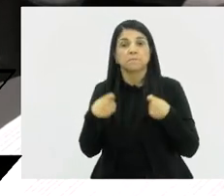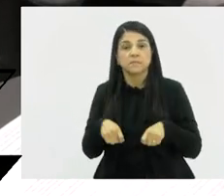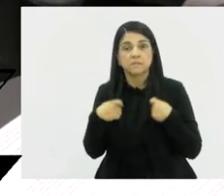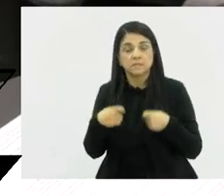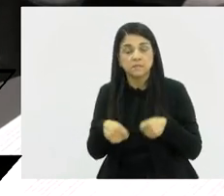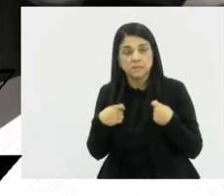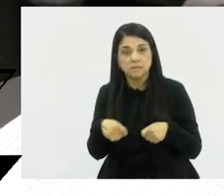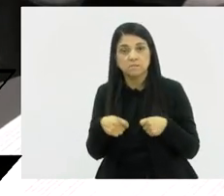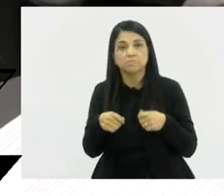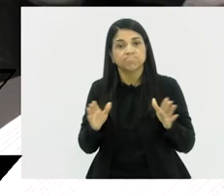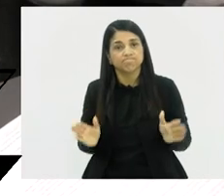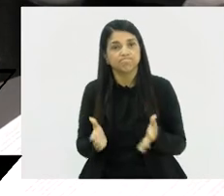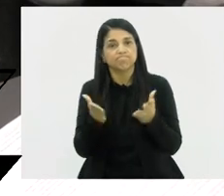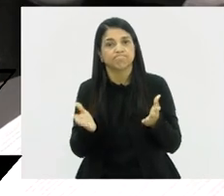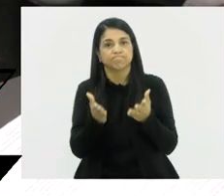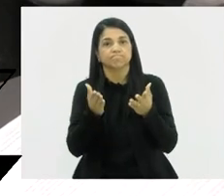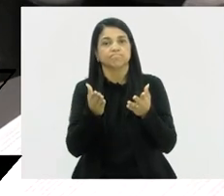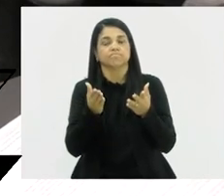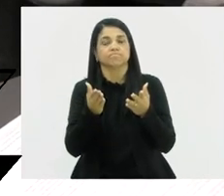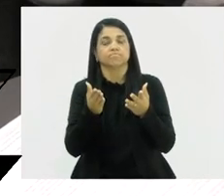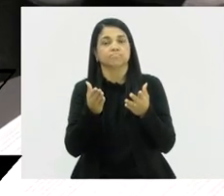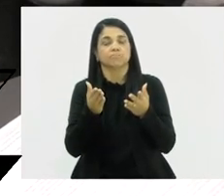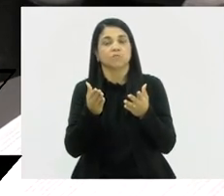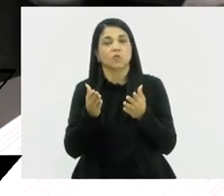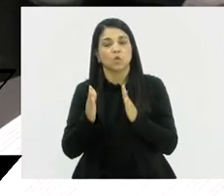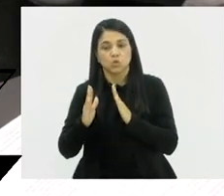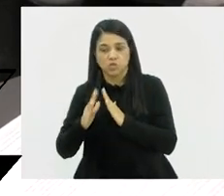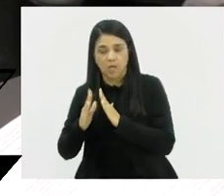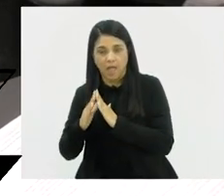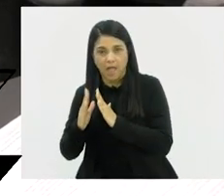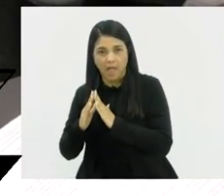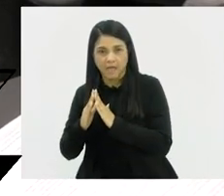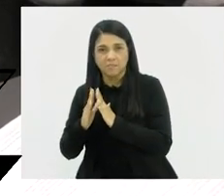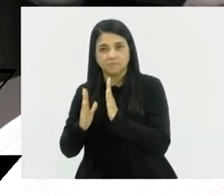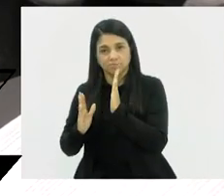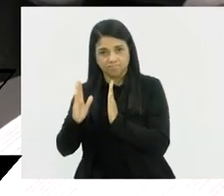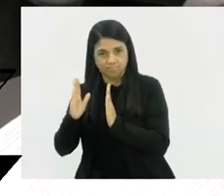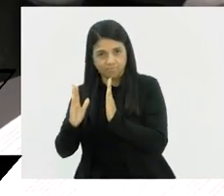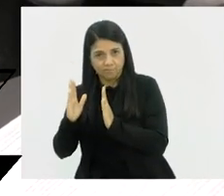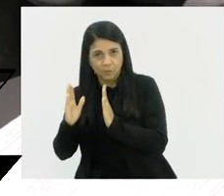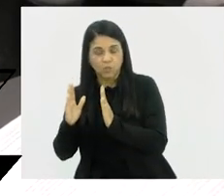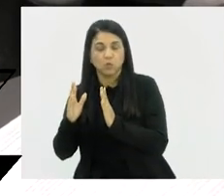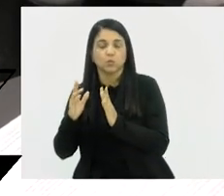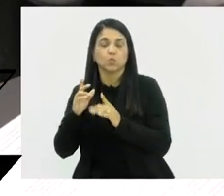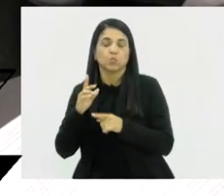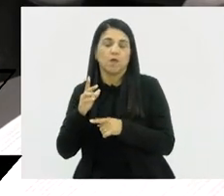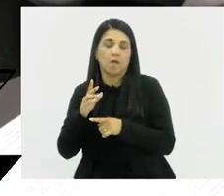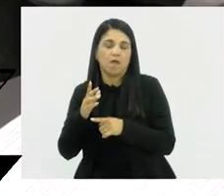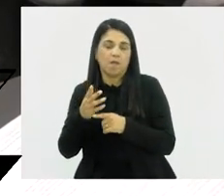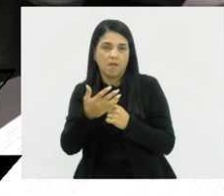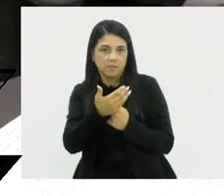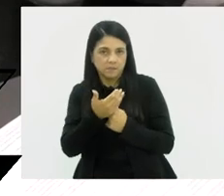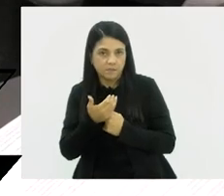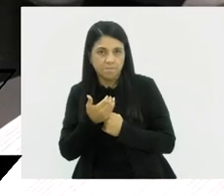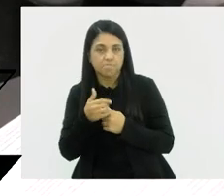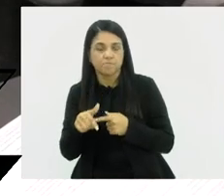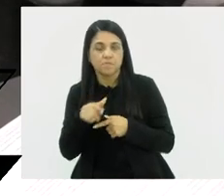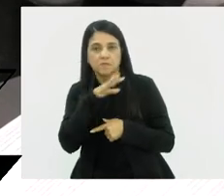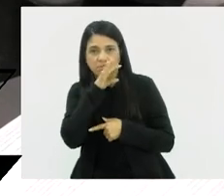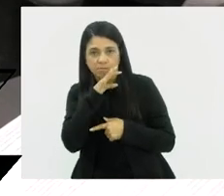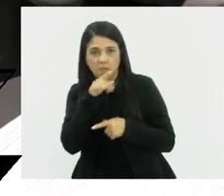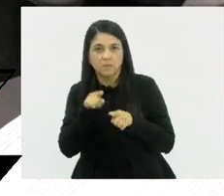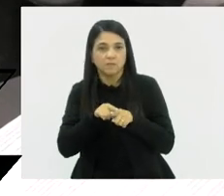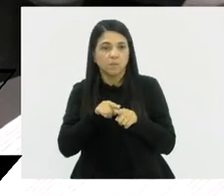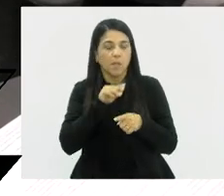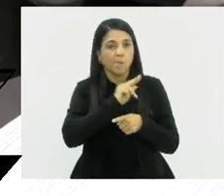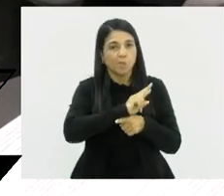precisa incentivar os lares temporários, as ONGs, enfim, todos aqueles protetores dos animais e